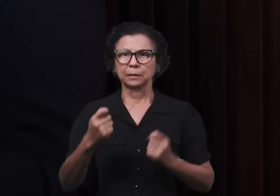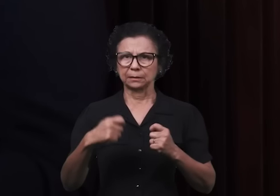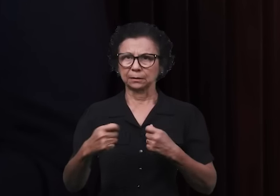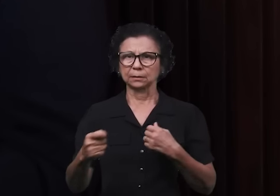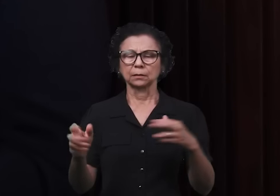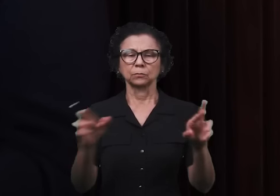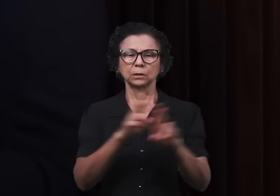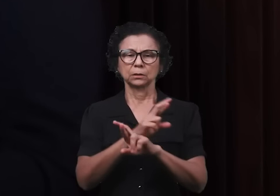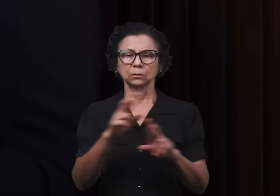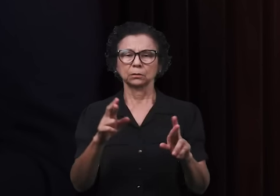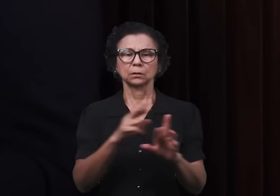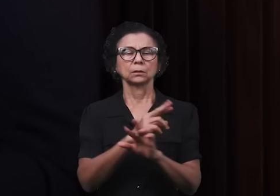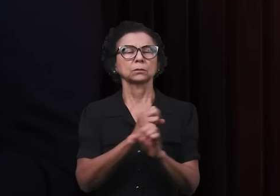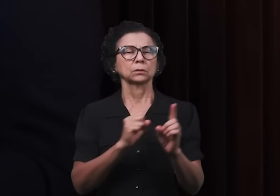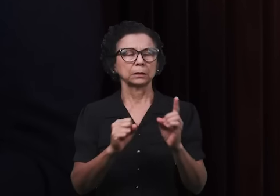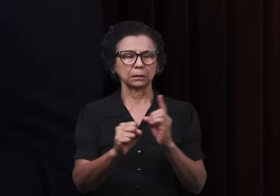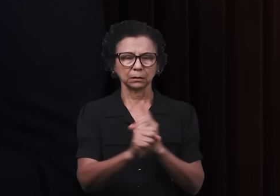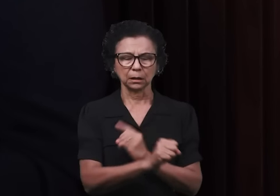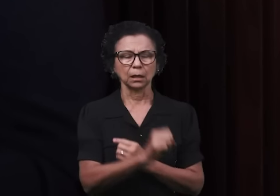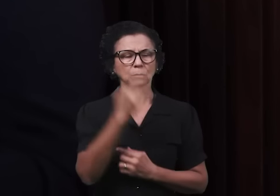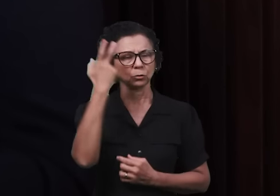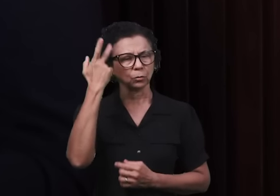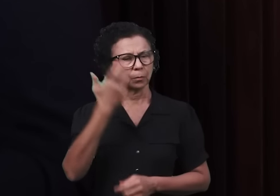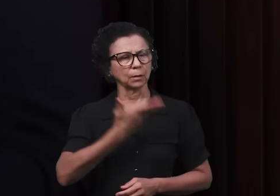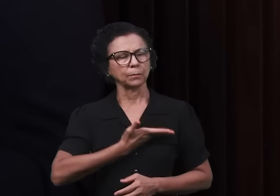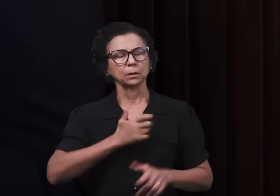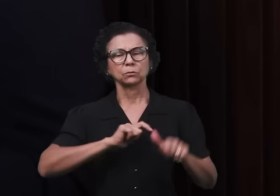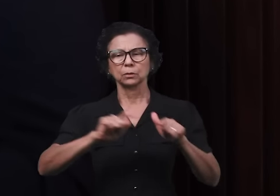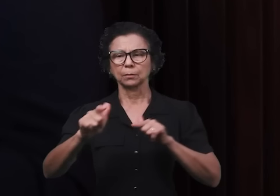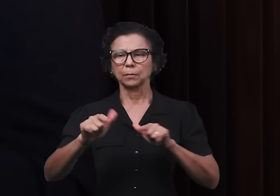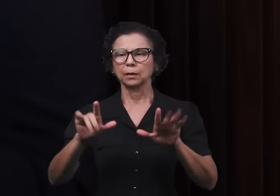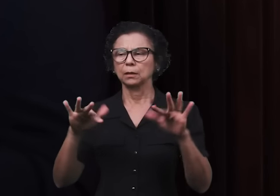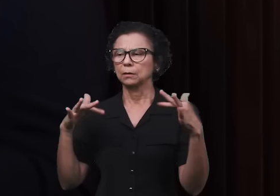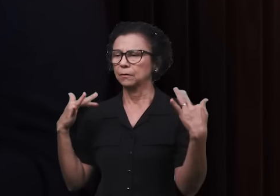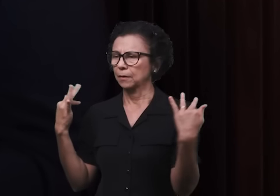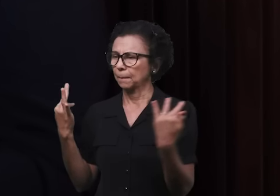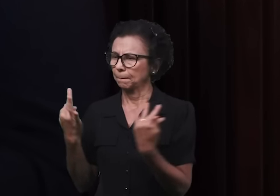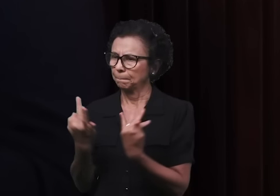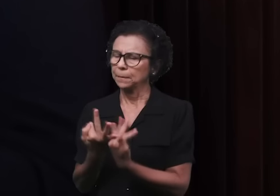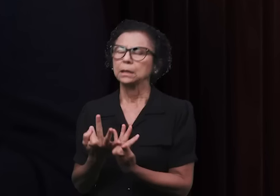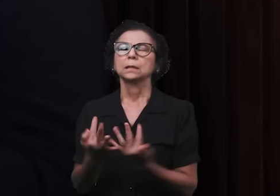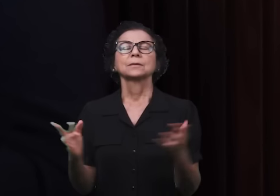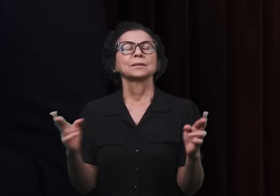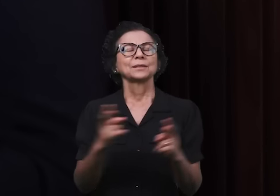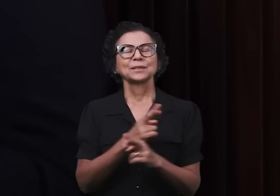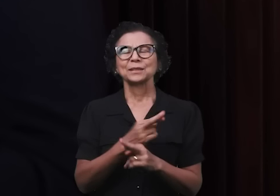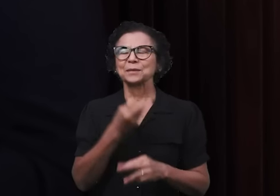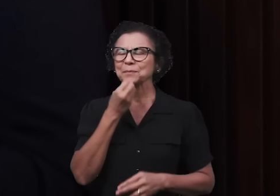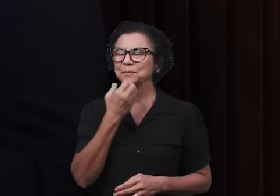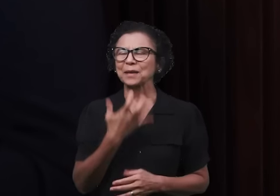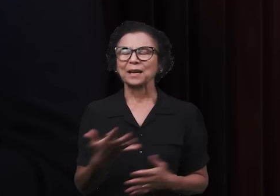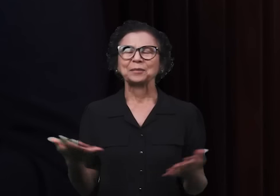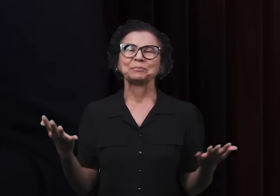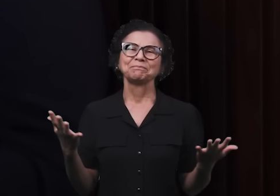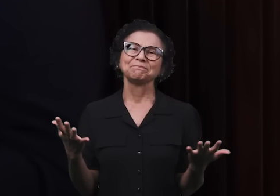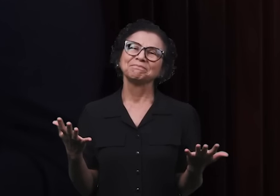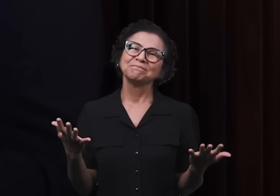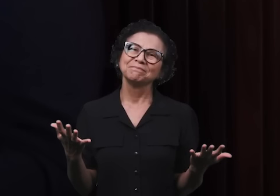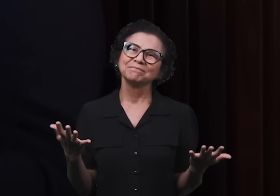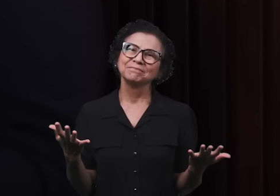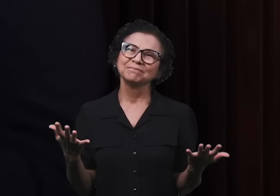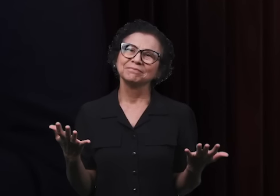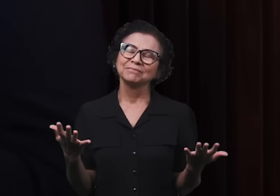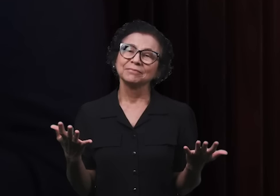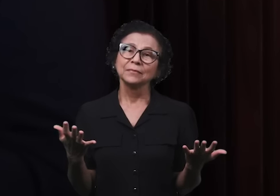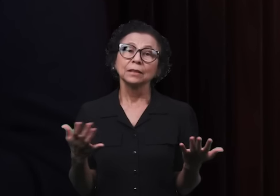aqueles que estamos evangelizando, são os colegas de trabalho, são os familiares, nós nos relacionamos bem com